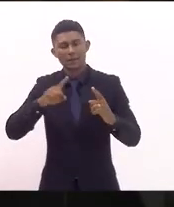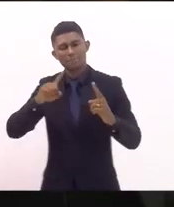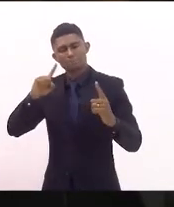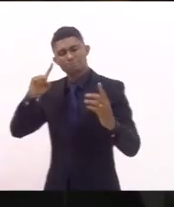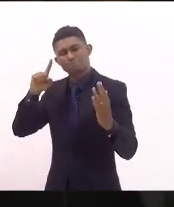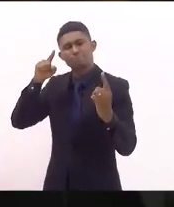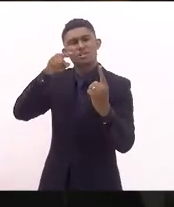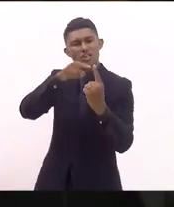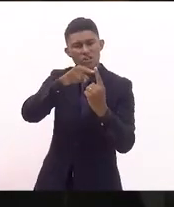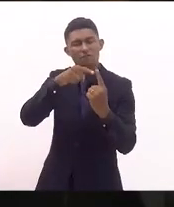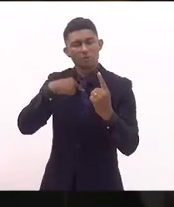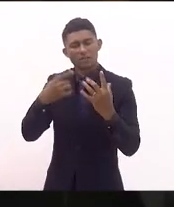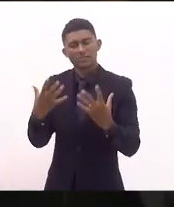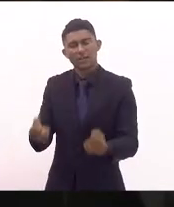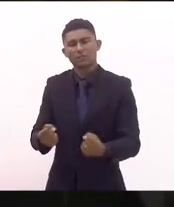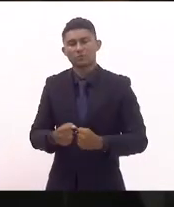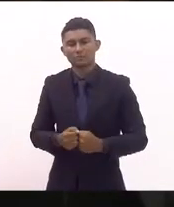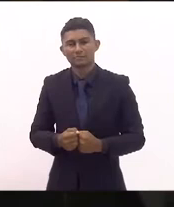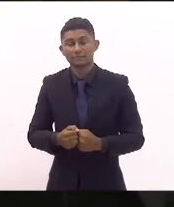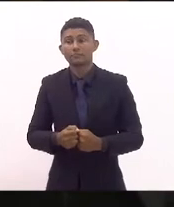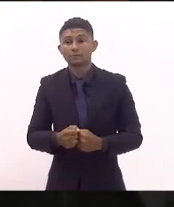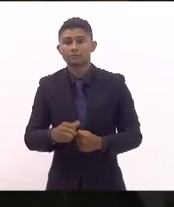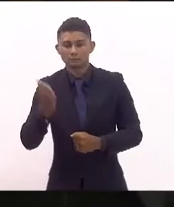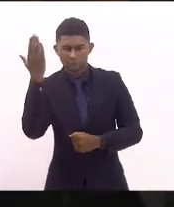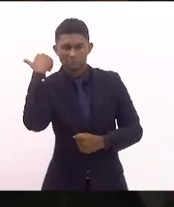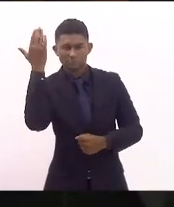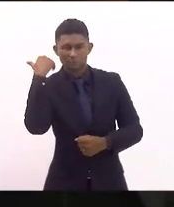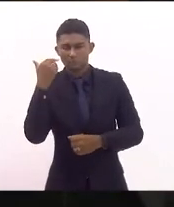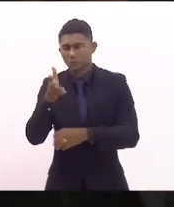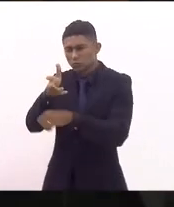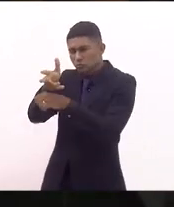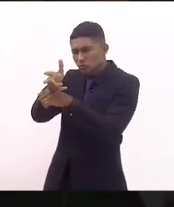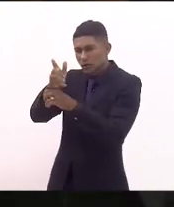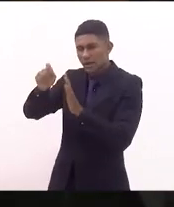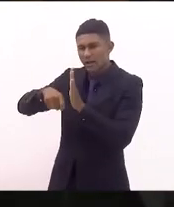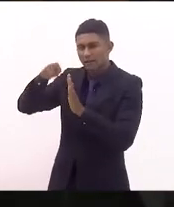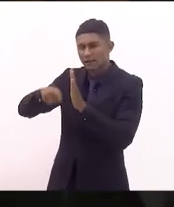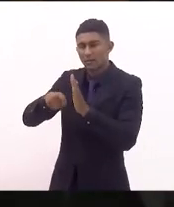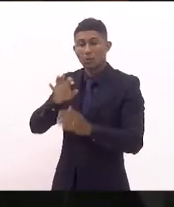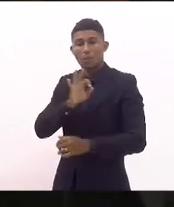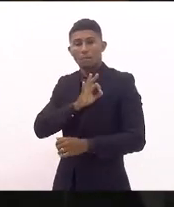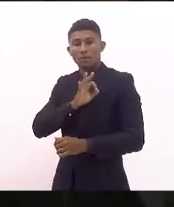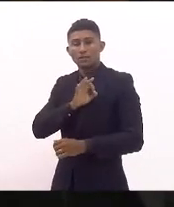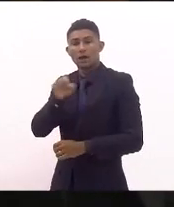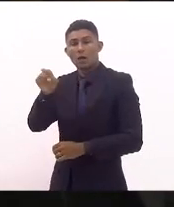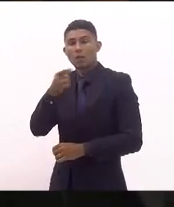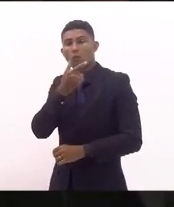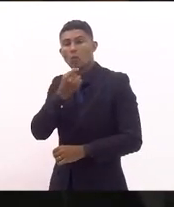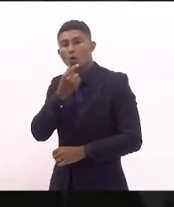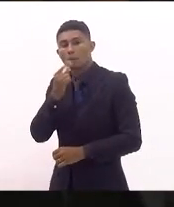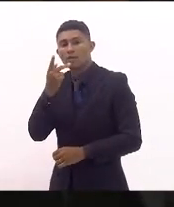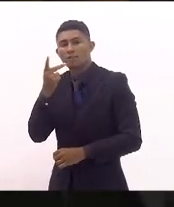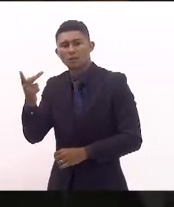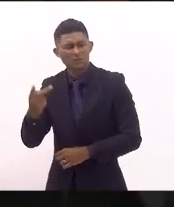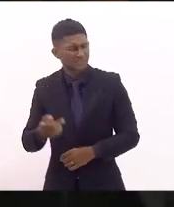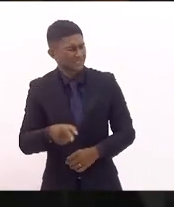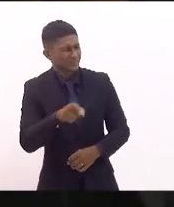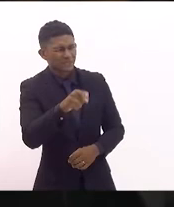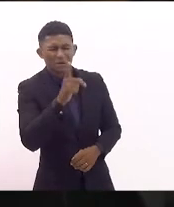vez, durante uma análise de gravações de estupros, um policial desabafou: isso é